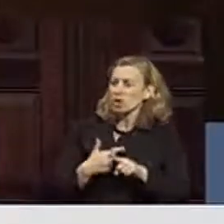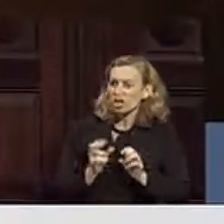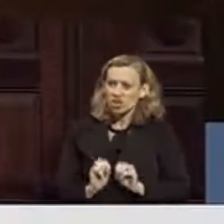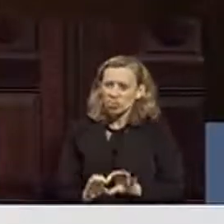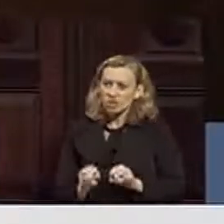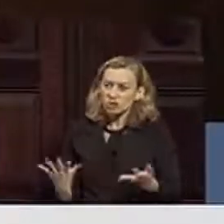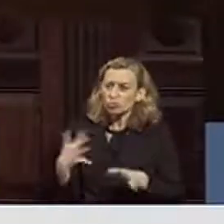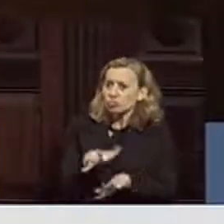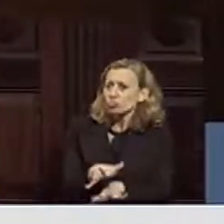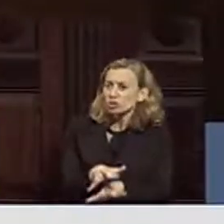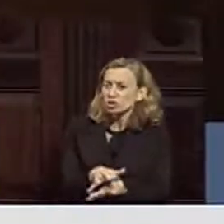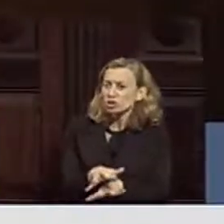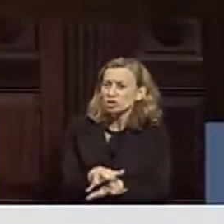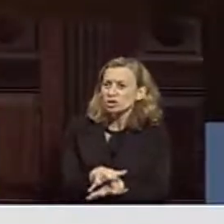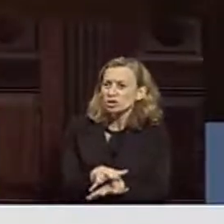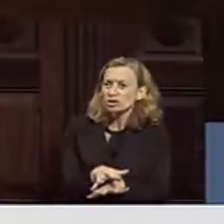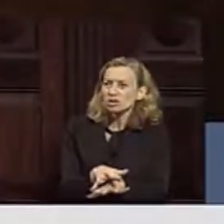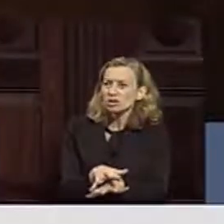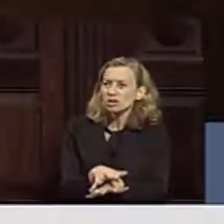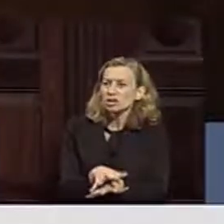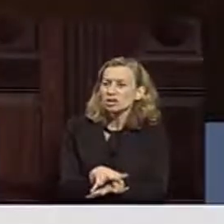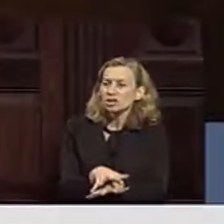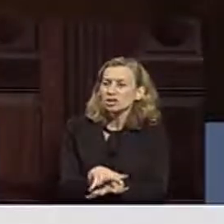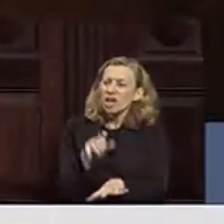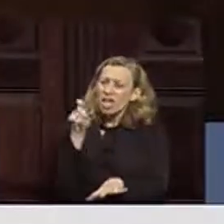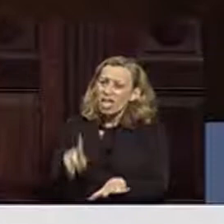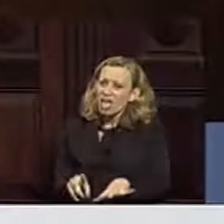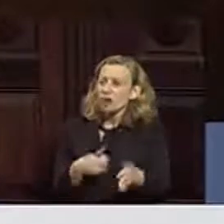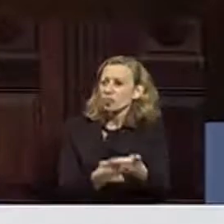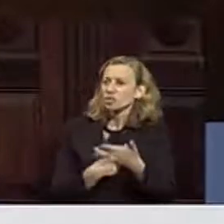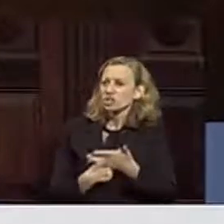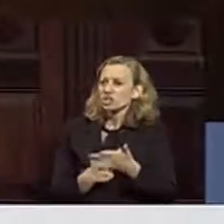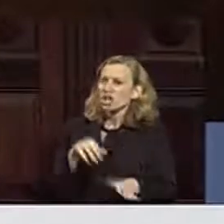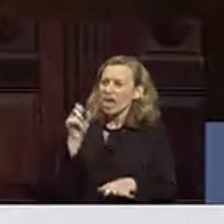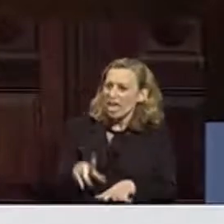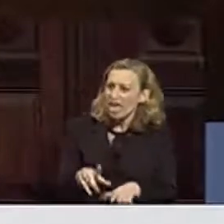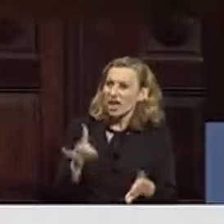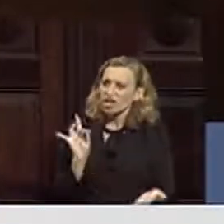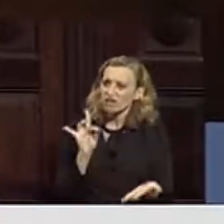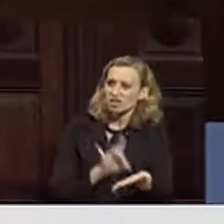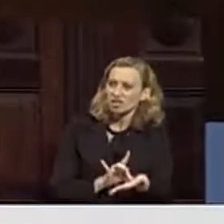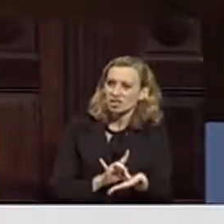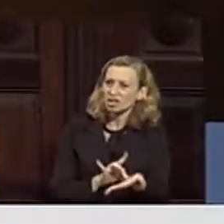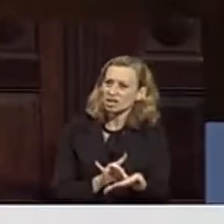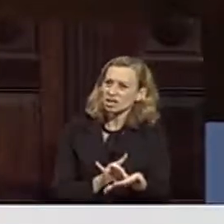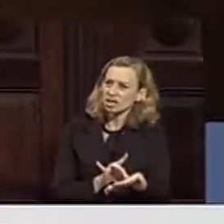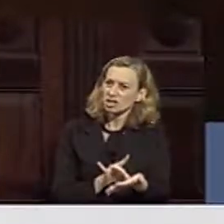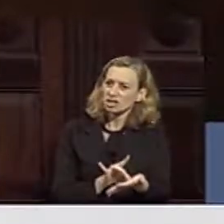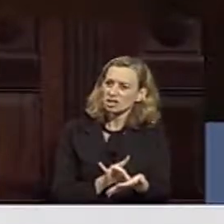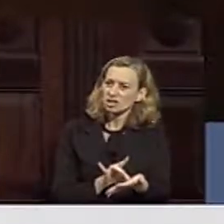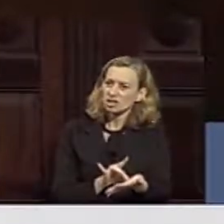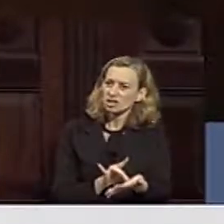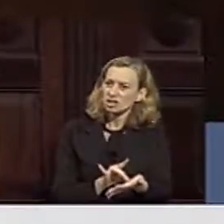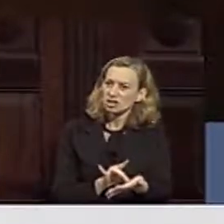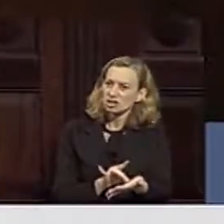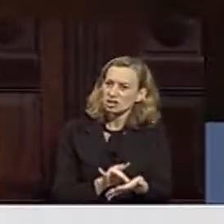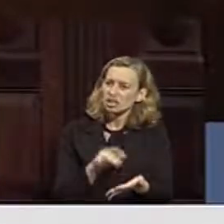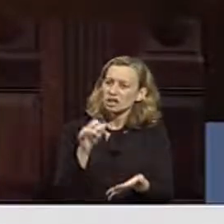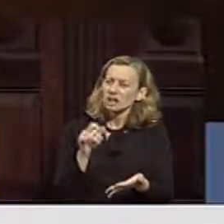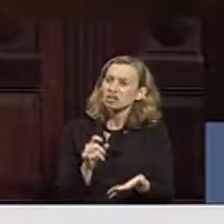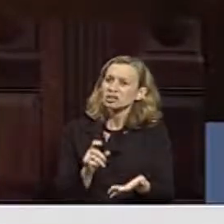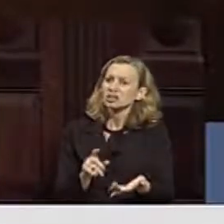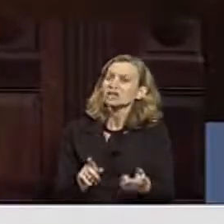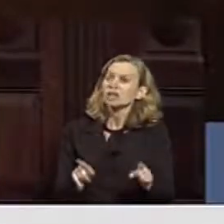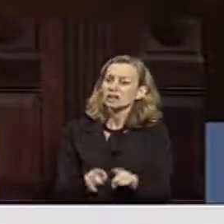inclusiva, ela é defendida, é realizada e é colocada no calendário da